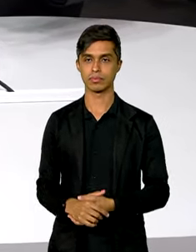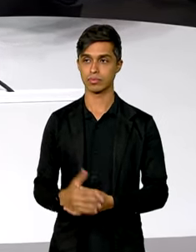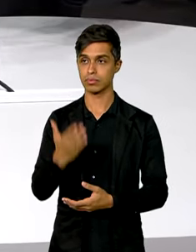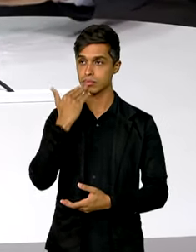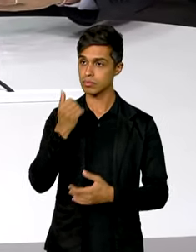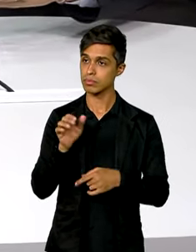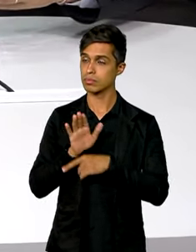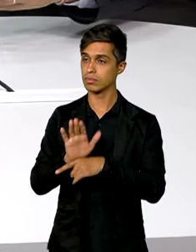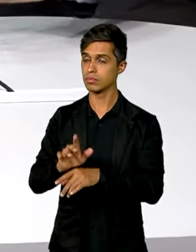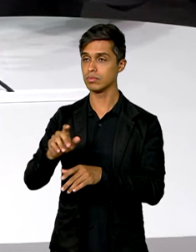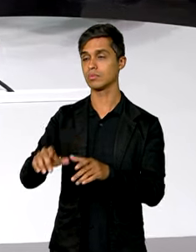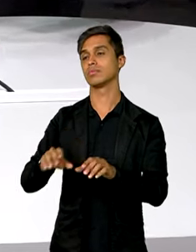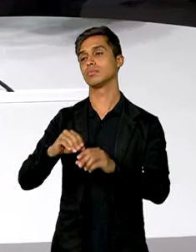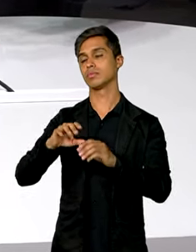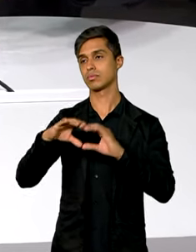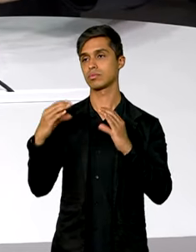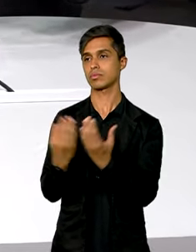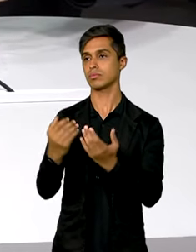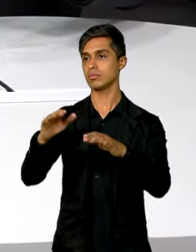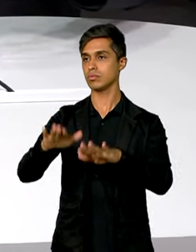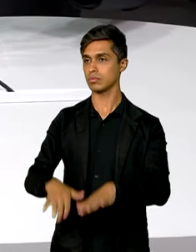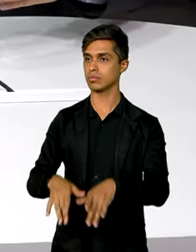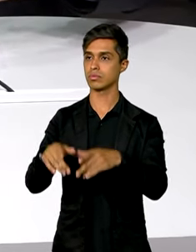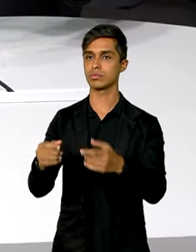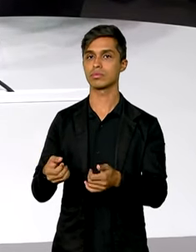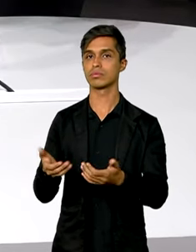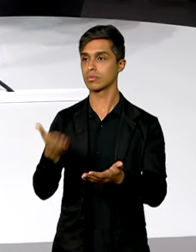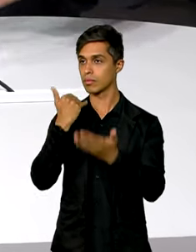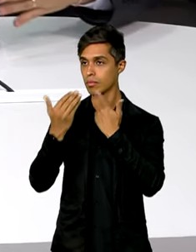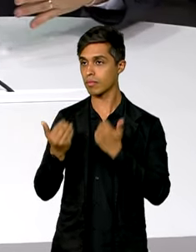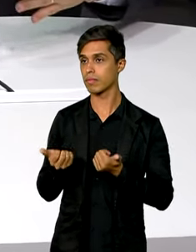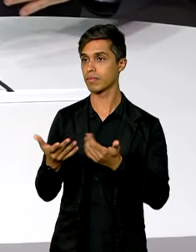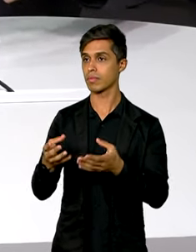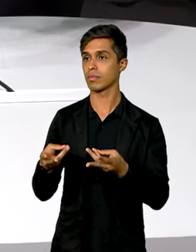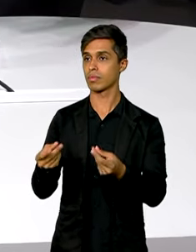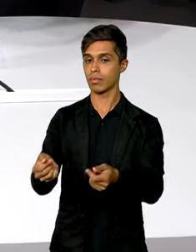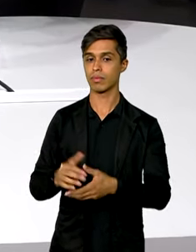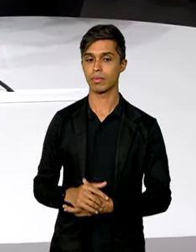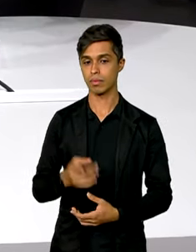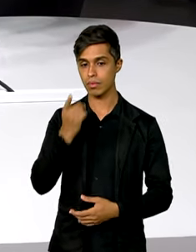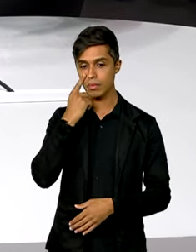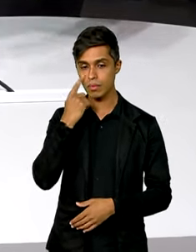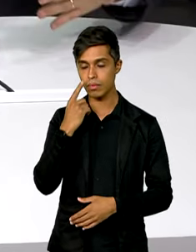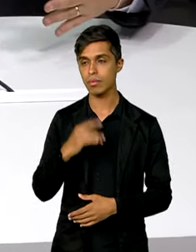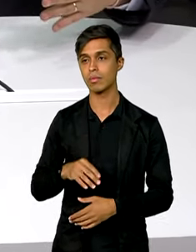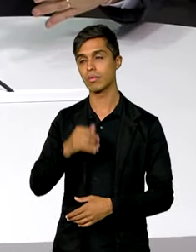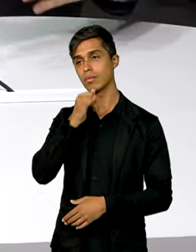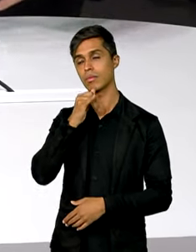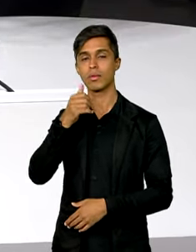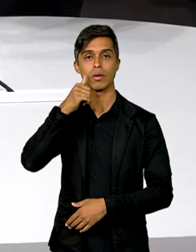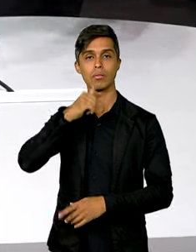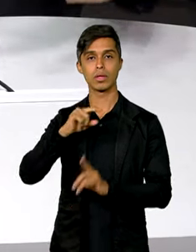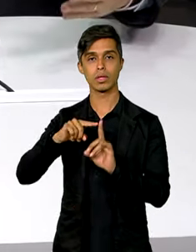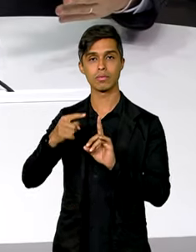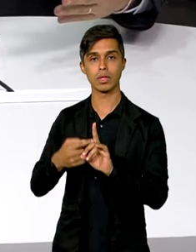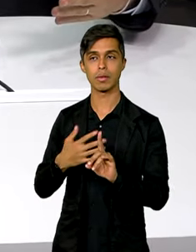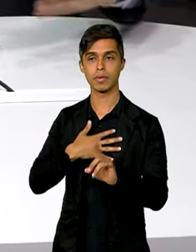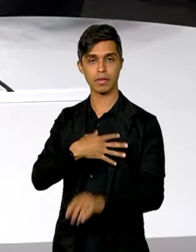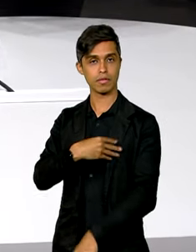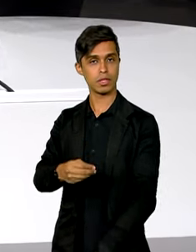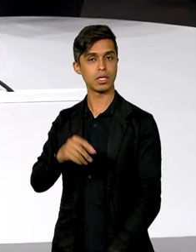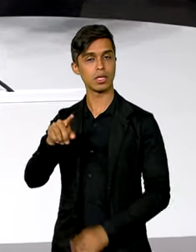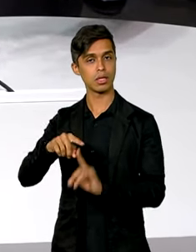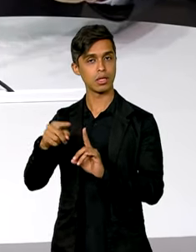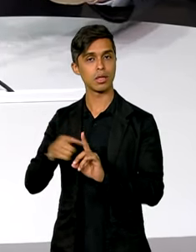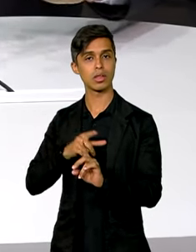serve para a comunidade local, alimentando bem adequadamente. Vejam, a questão da mulher grávida. Eu tenho uma filha grávida,